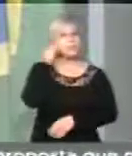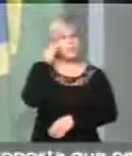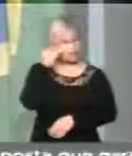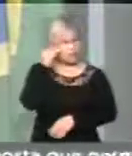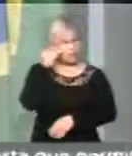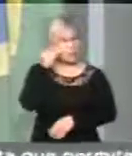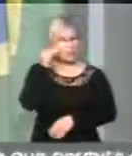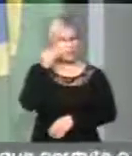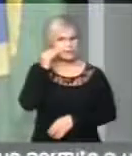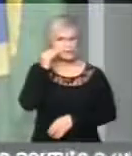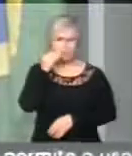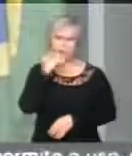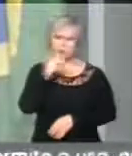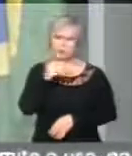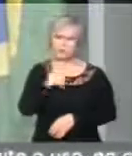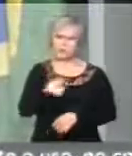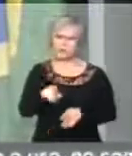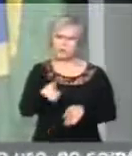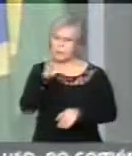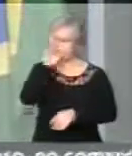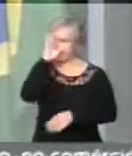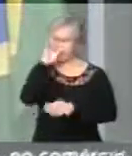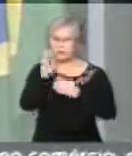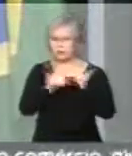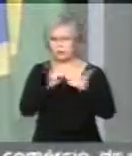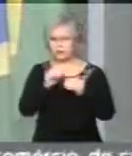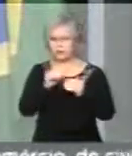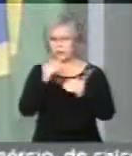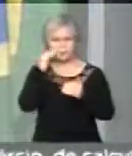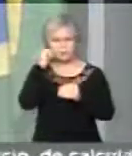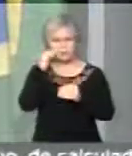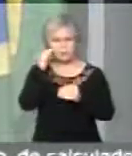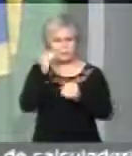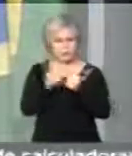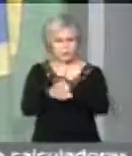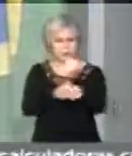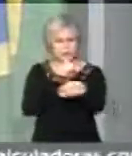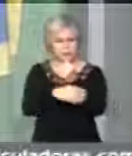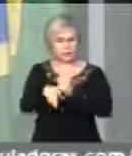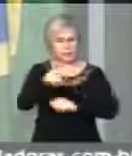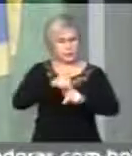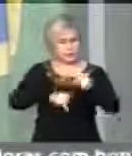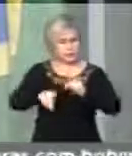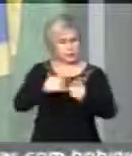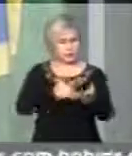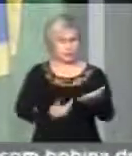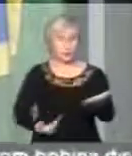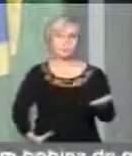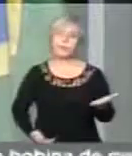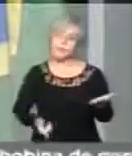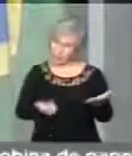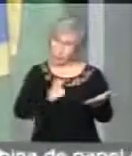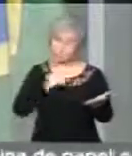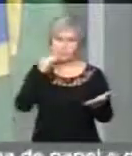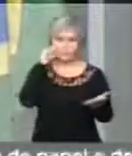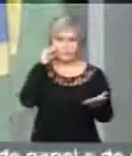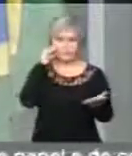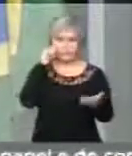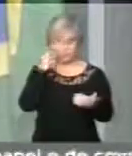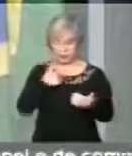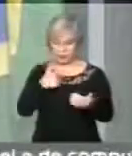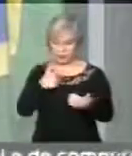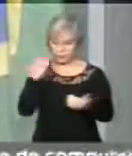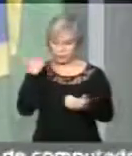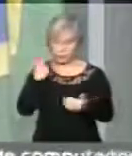pública, especialmente como operadores de segurança pública, da segurança pública. Eu fui o primeiro relator